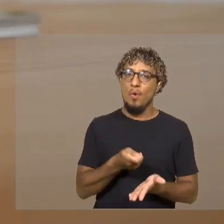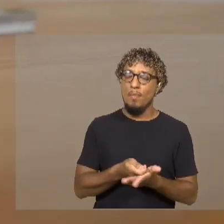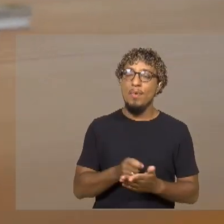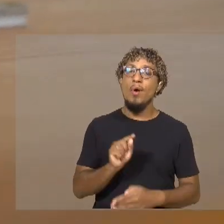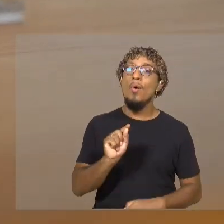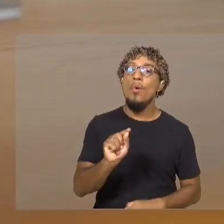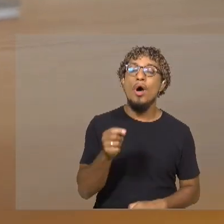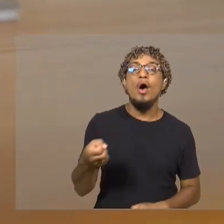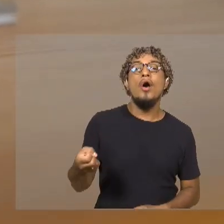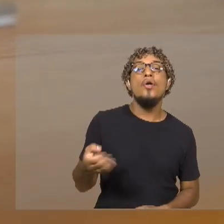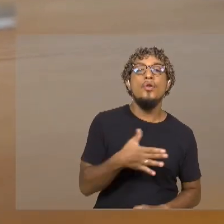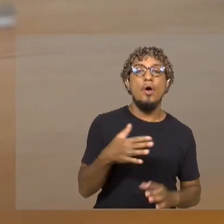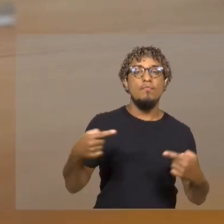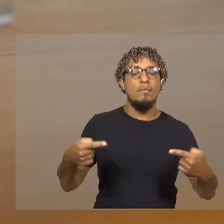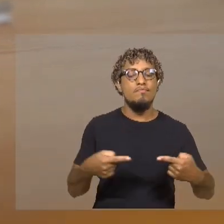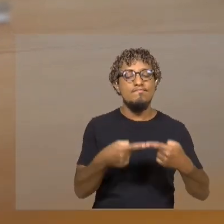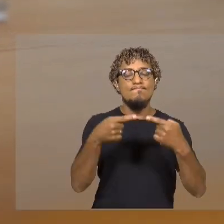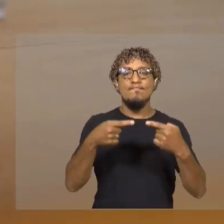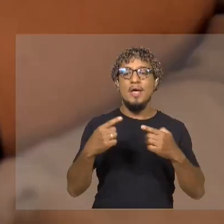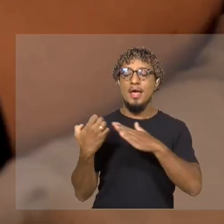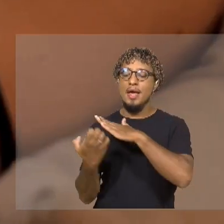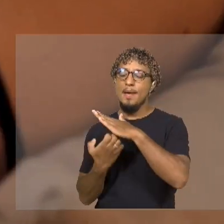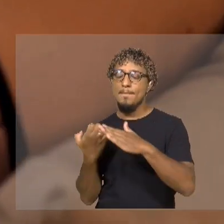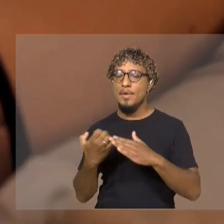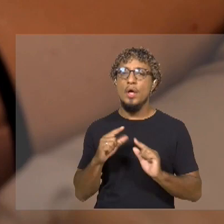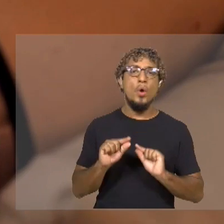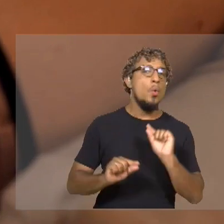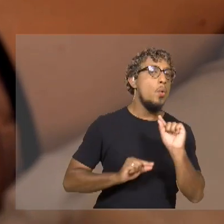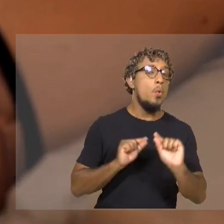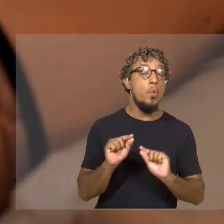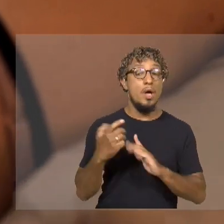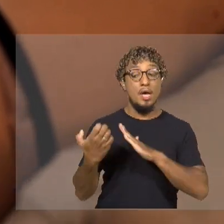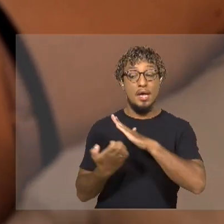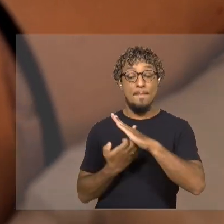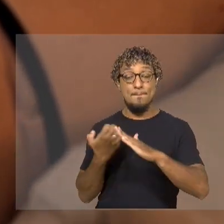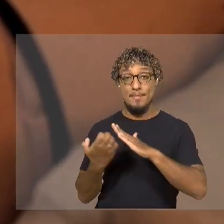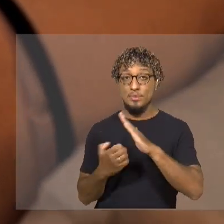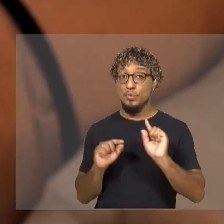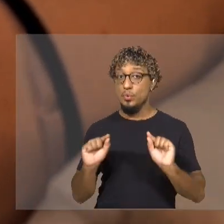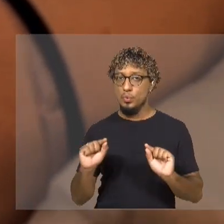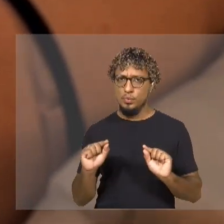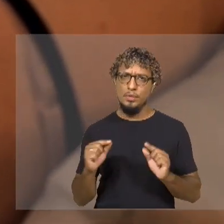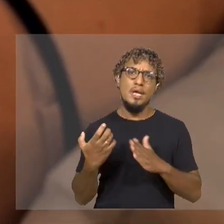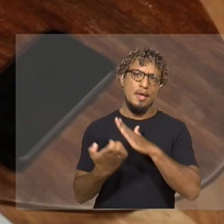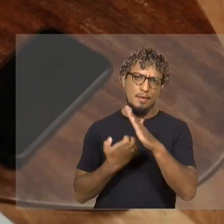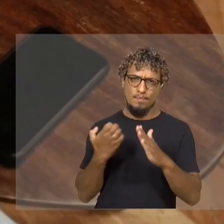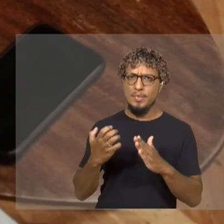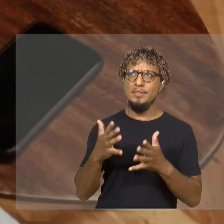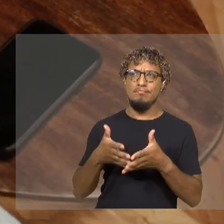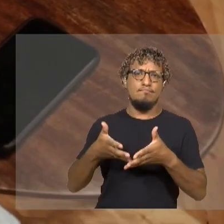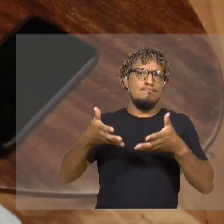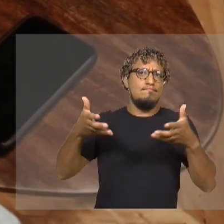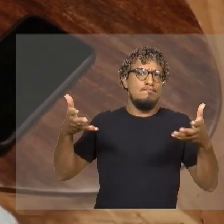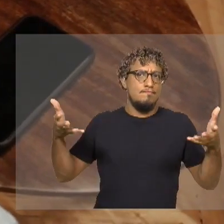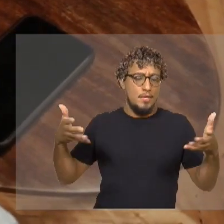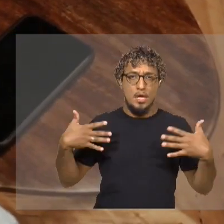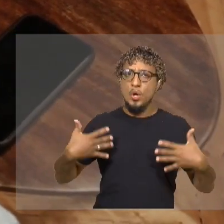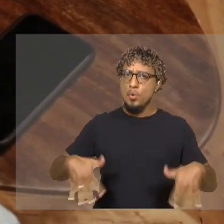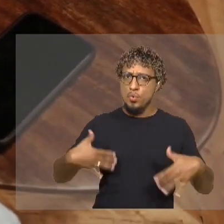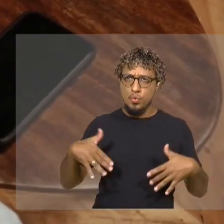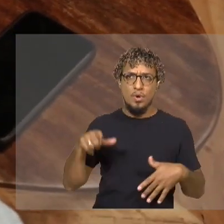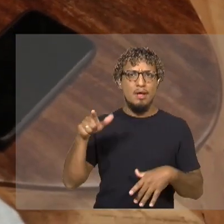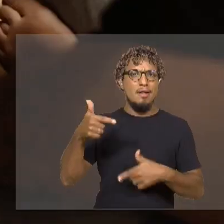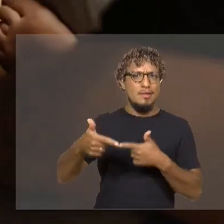uma nova conformidade das empresas. Aqui a gente está falando de empresas que são grandes, digamos assim, têm